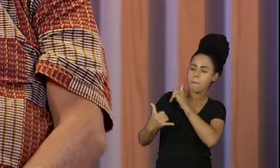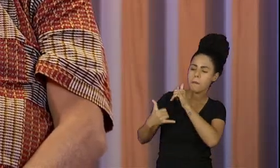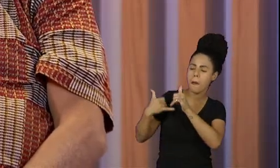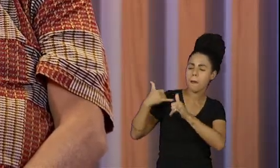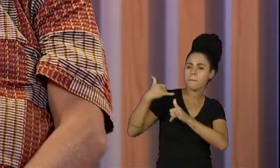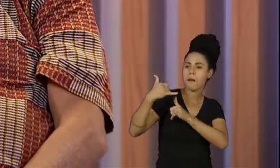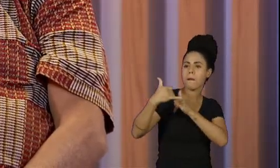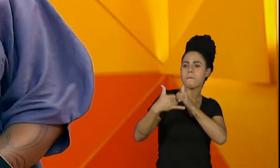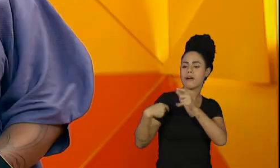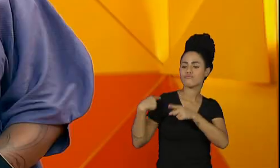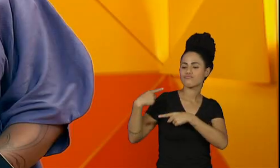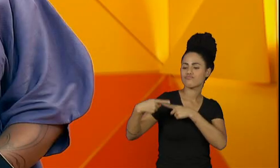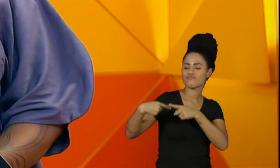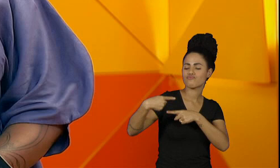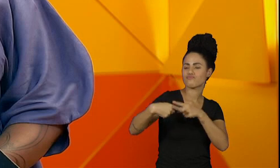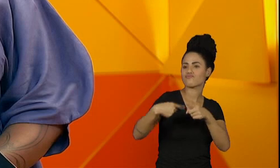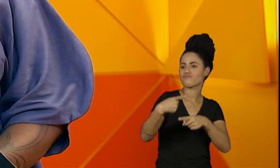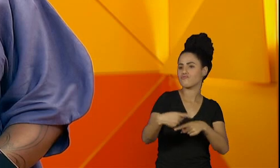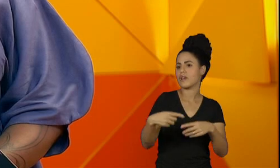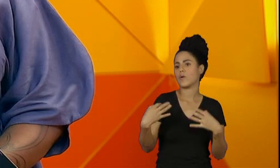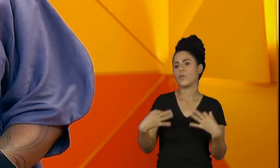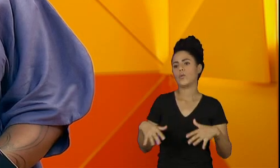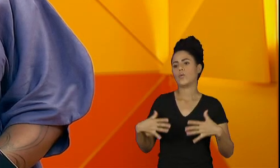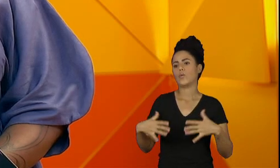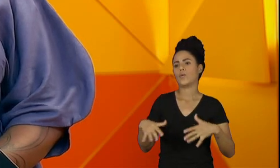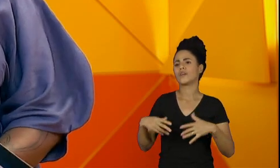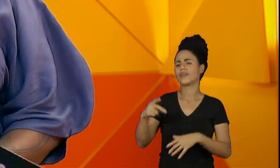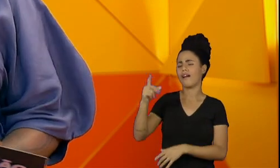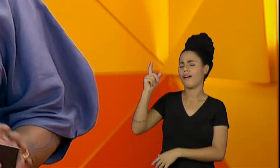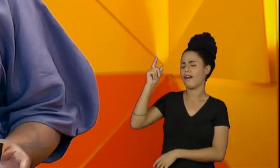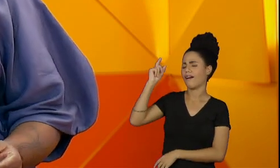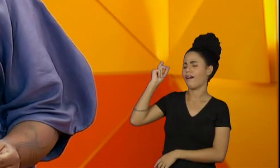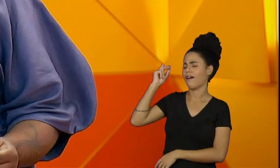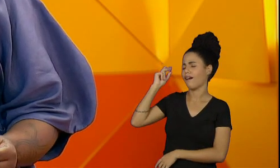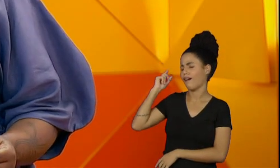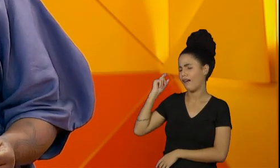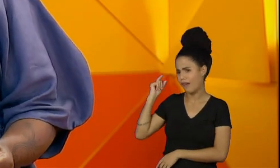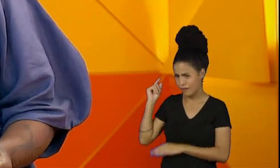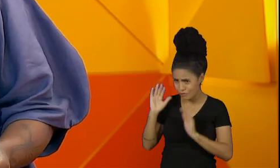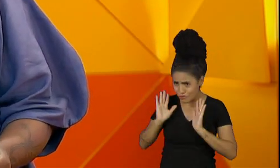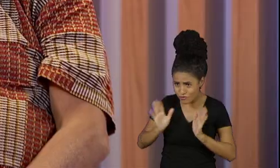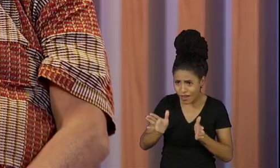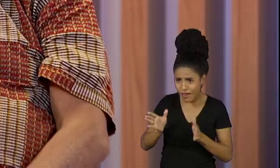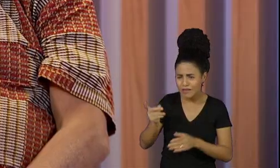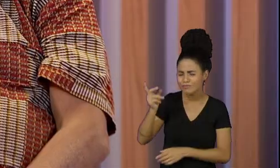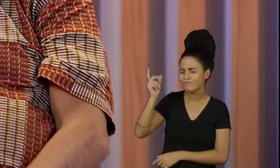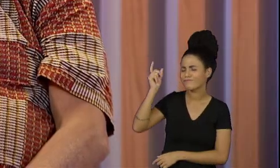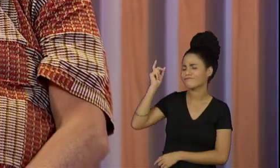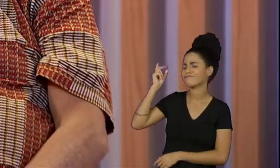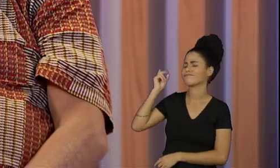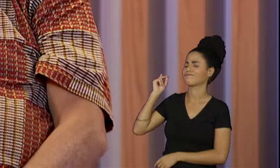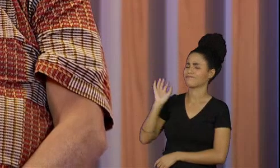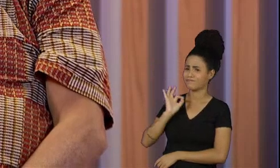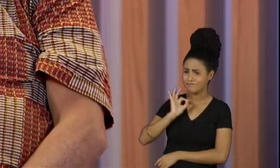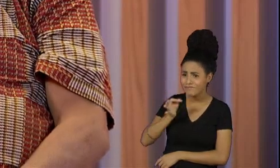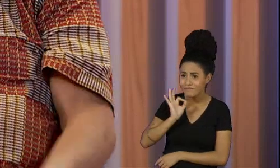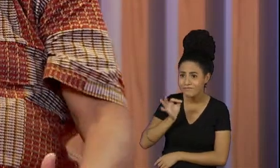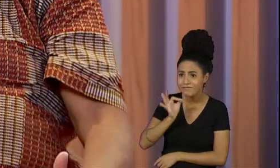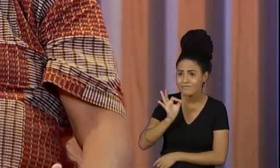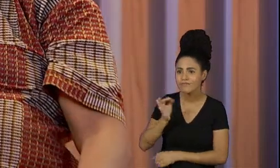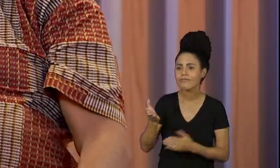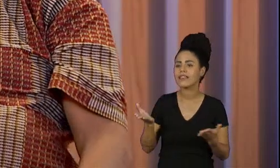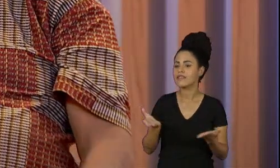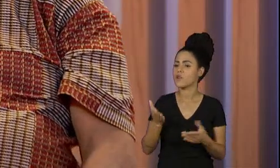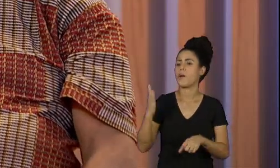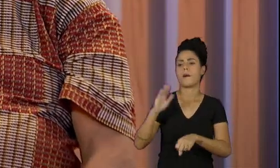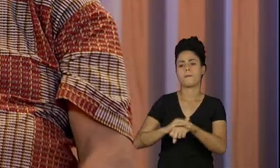está fazendo coisa que já deveria ter sido feito há muito, muito, muito tempo. Esse é o